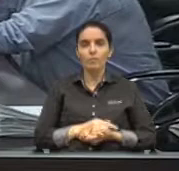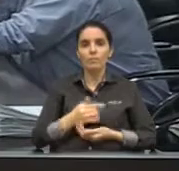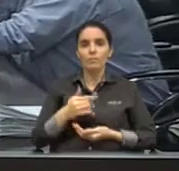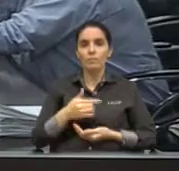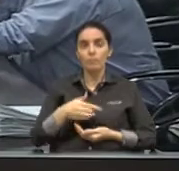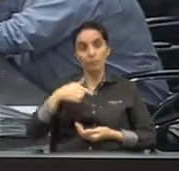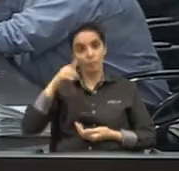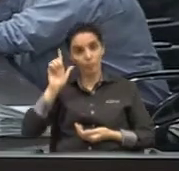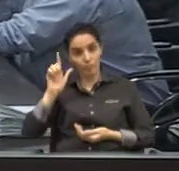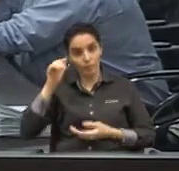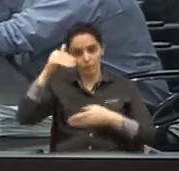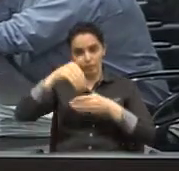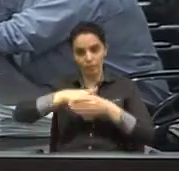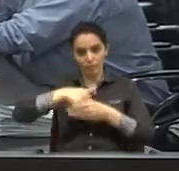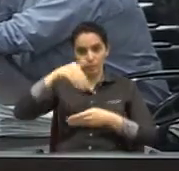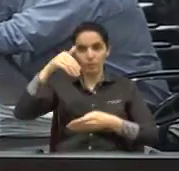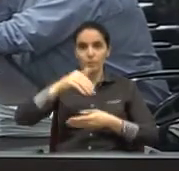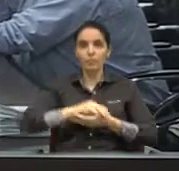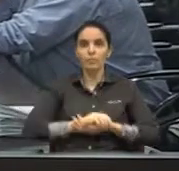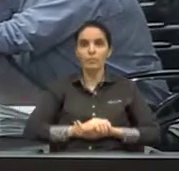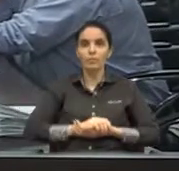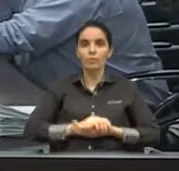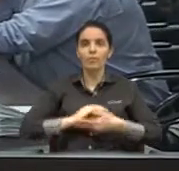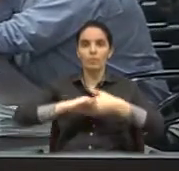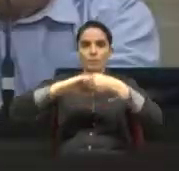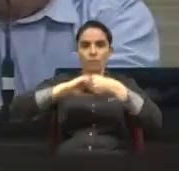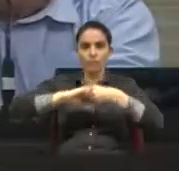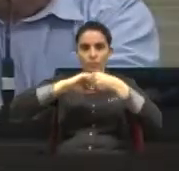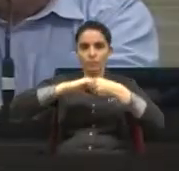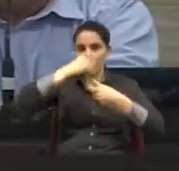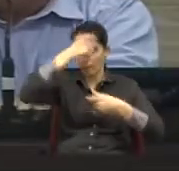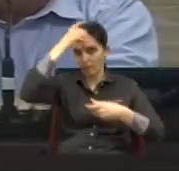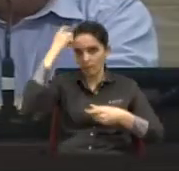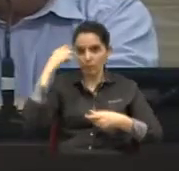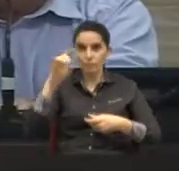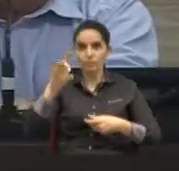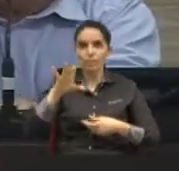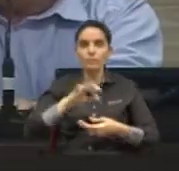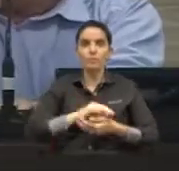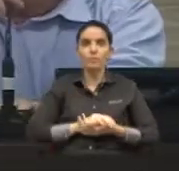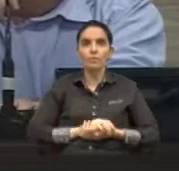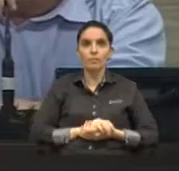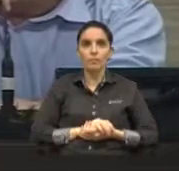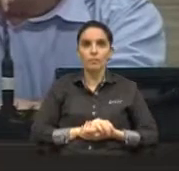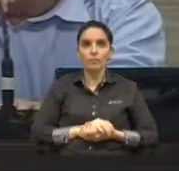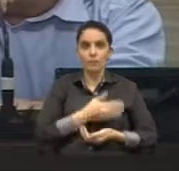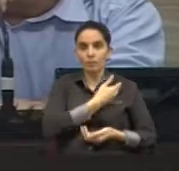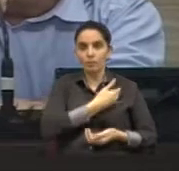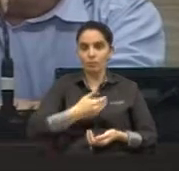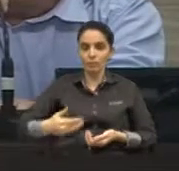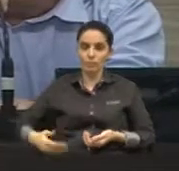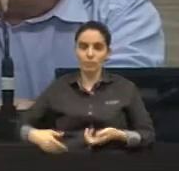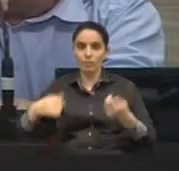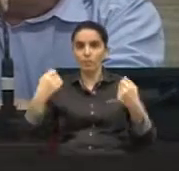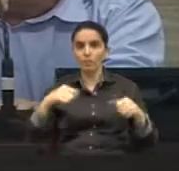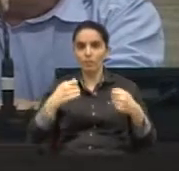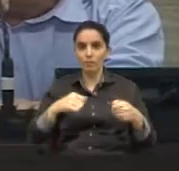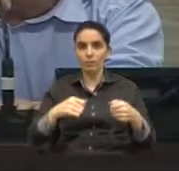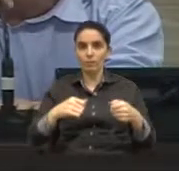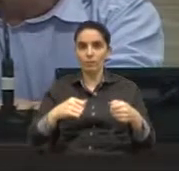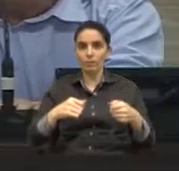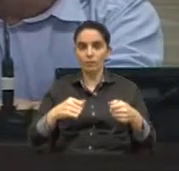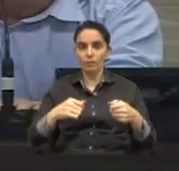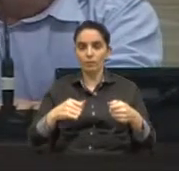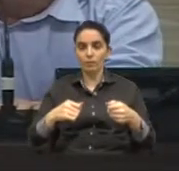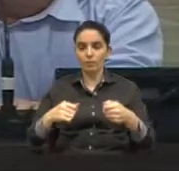Antes de voto, parabéns ao Wagner Barbosa. Só que o governador primeiro tem que terminar a penitenciária,